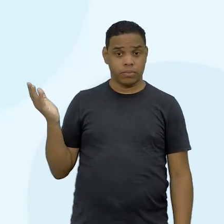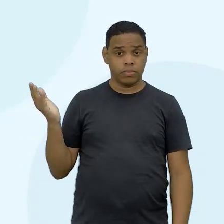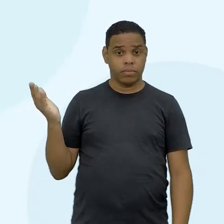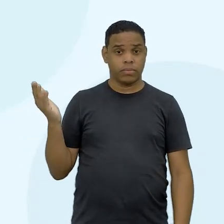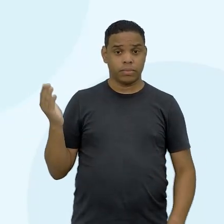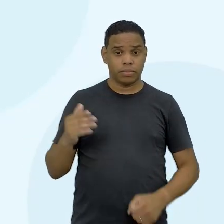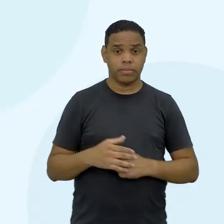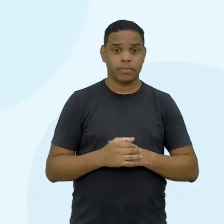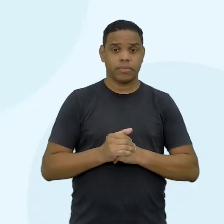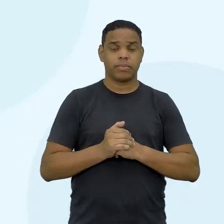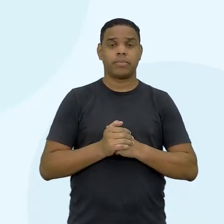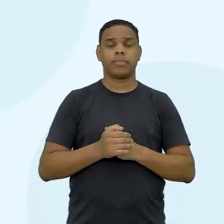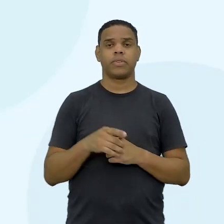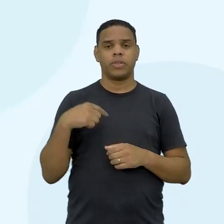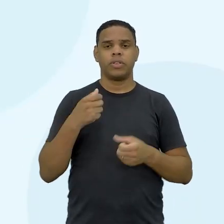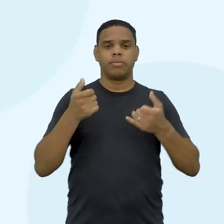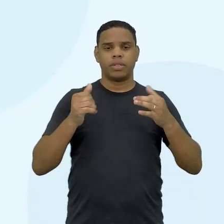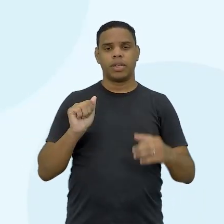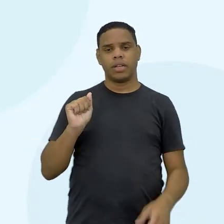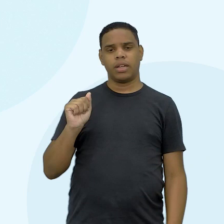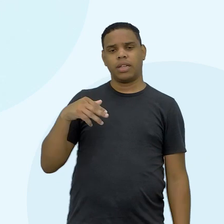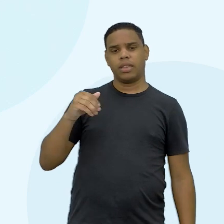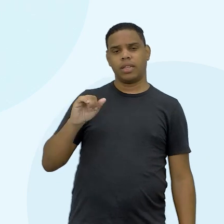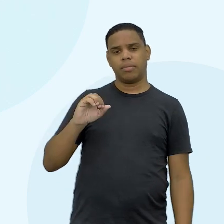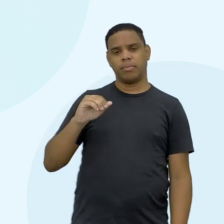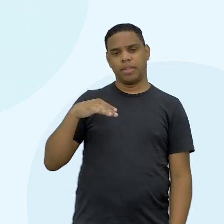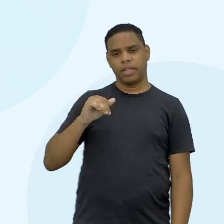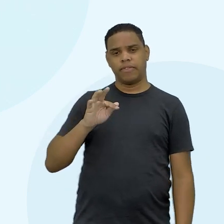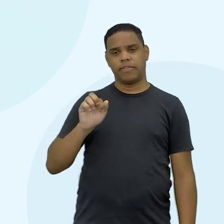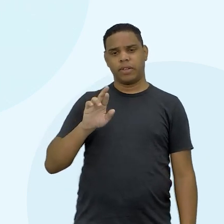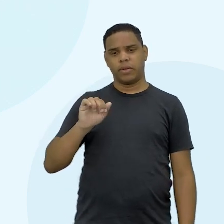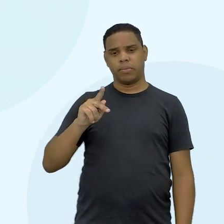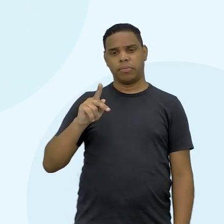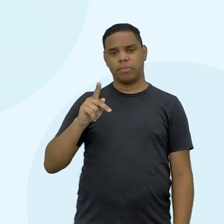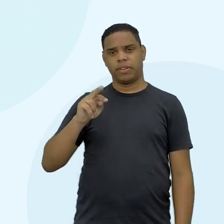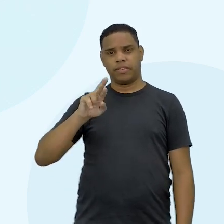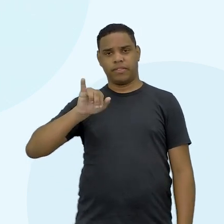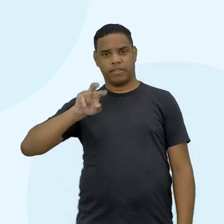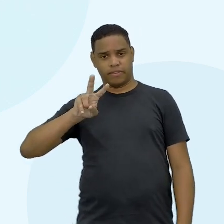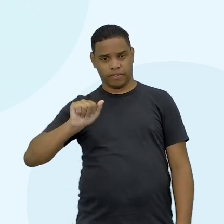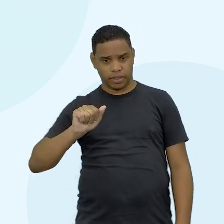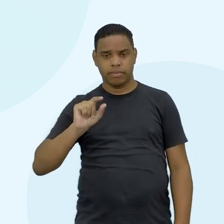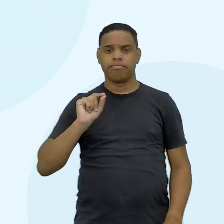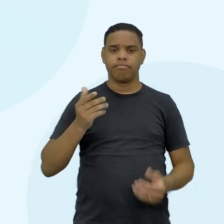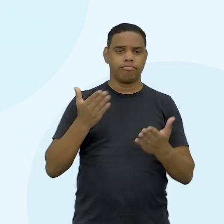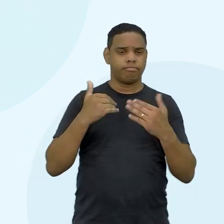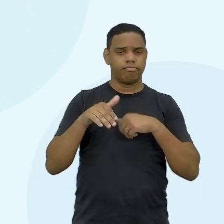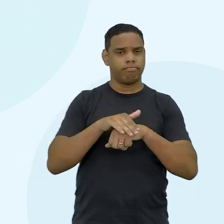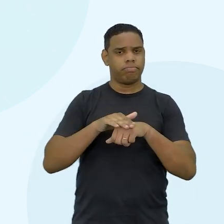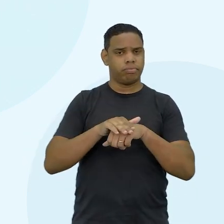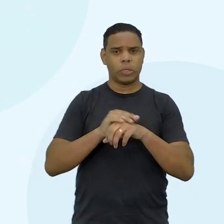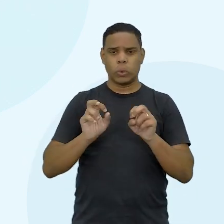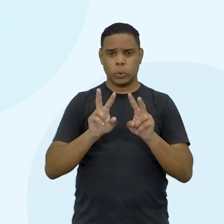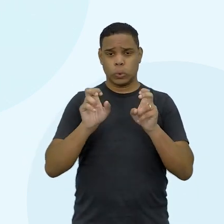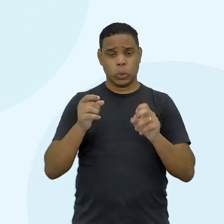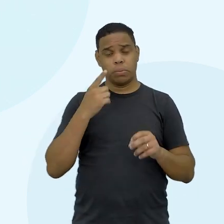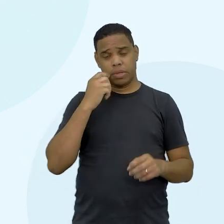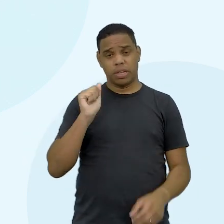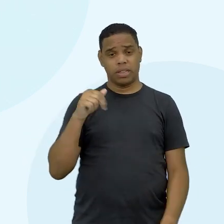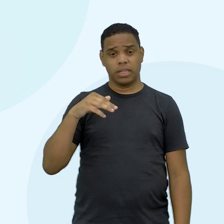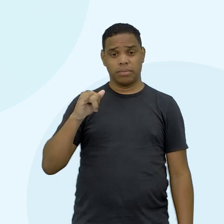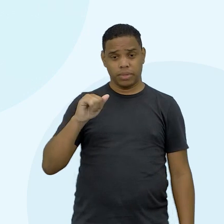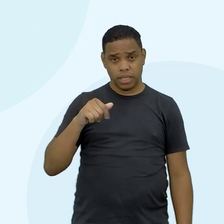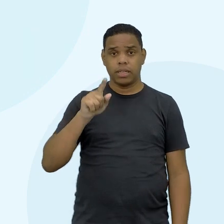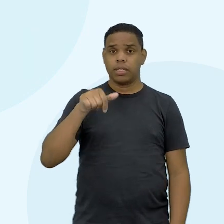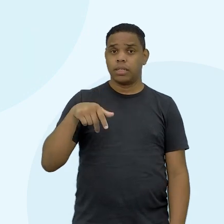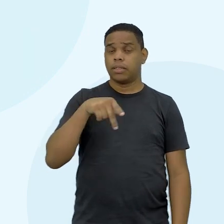gente discutiu a respeito da anemia ferropriva. Aliás, né, quem discutiu com a gente a respeito da anemia foi